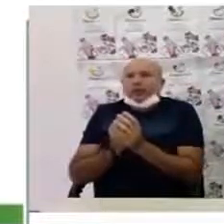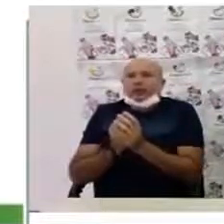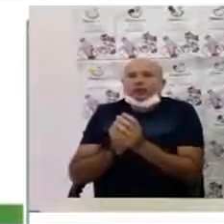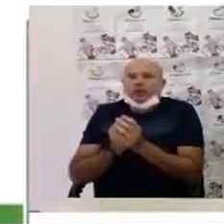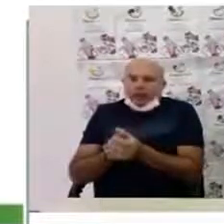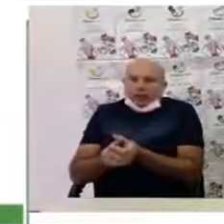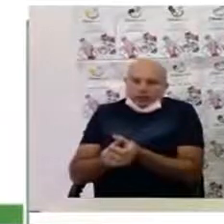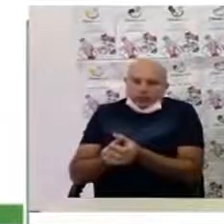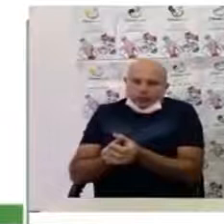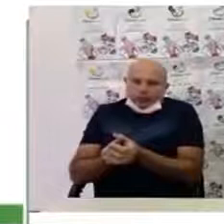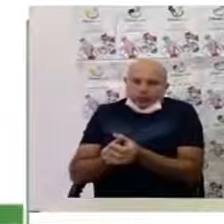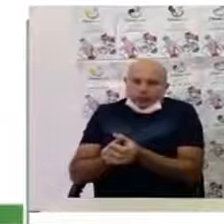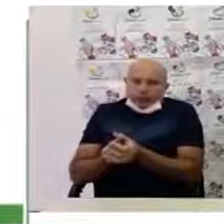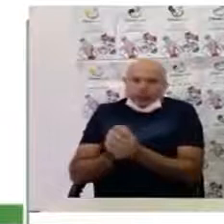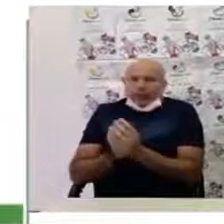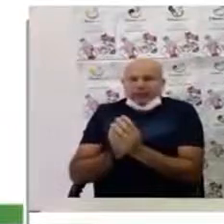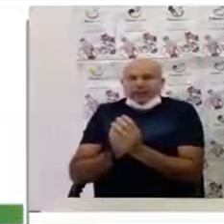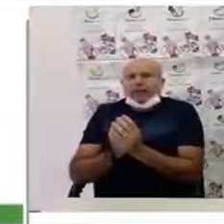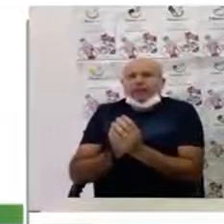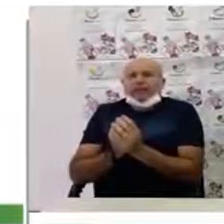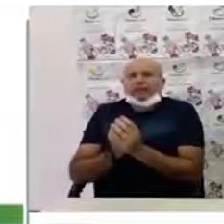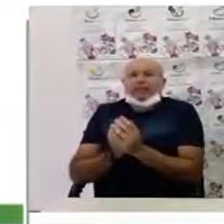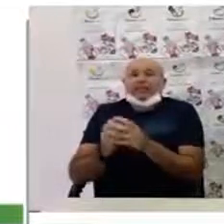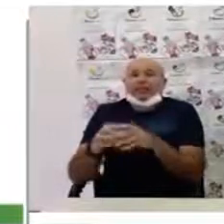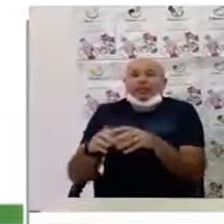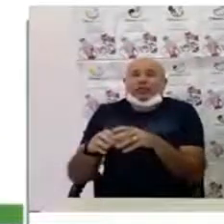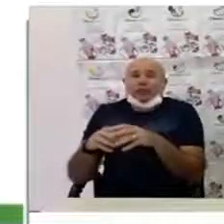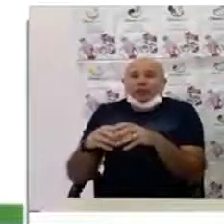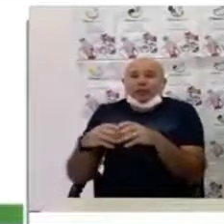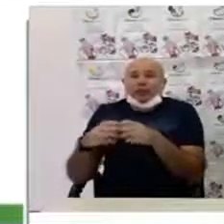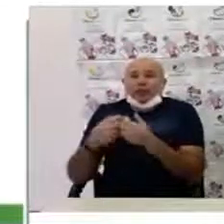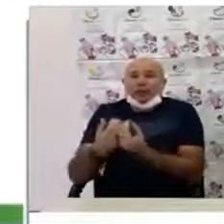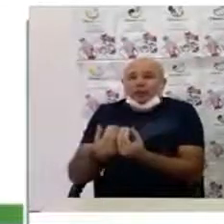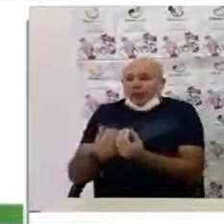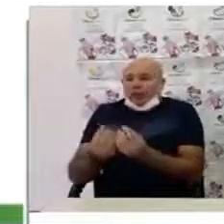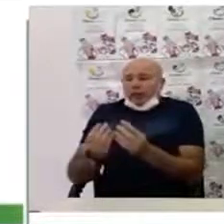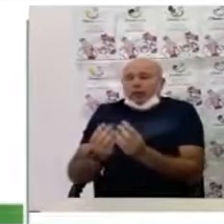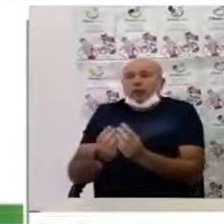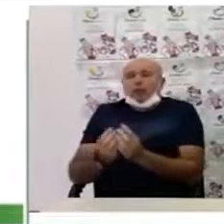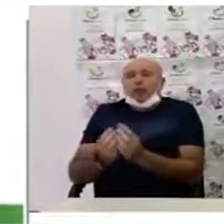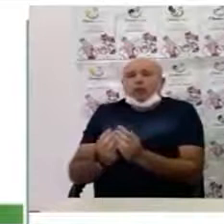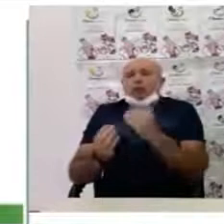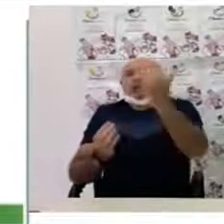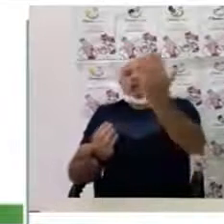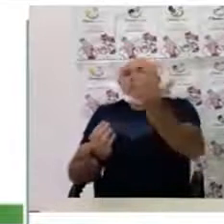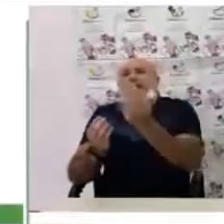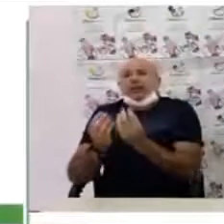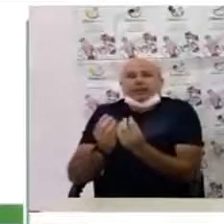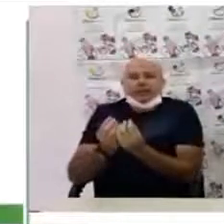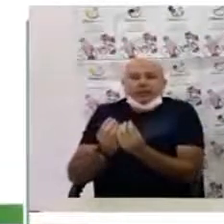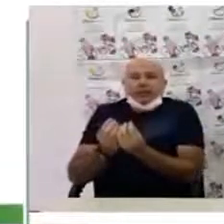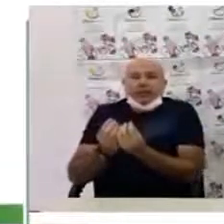a 800 metros. Então, o que significa isso? Que existe um espaço enorme entre o núcleo e os elétrons